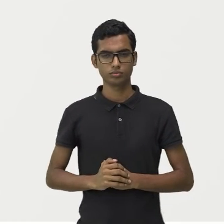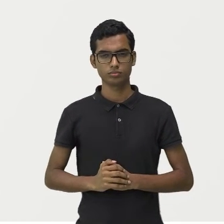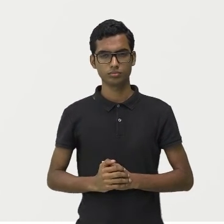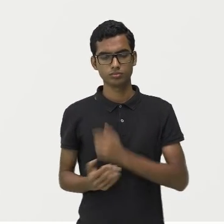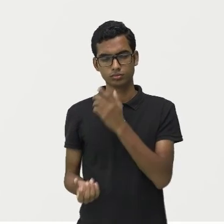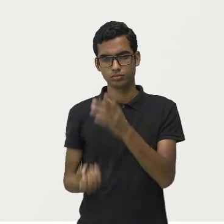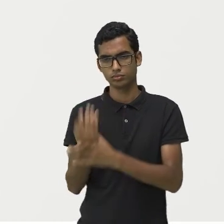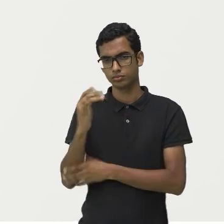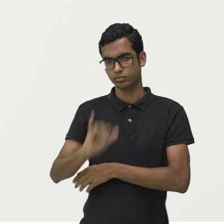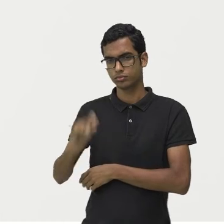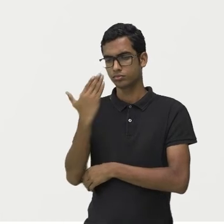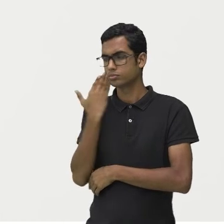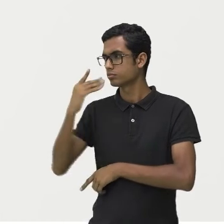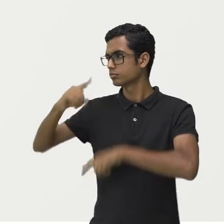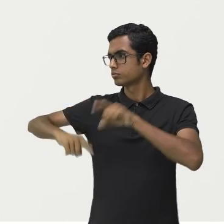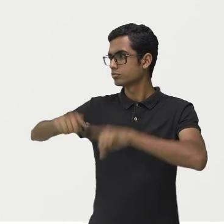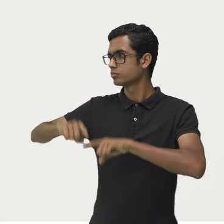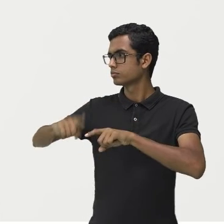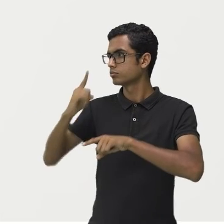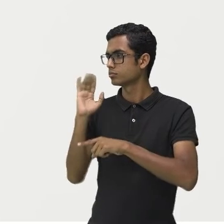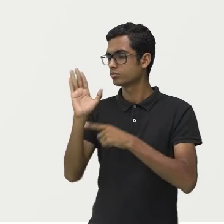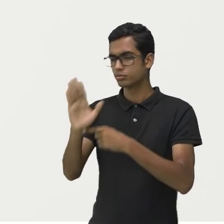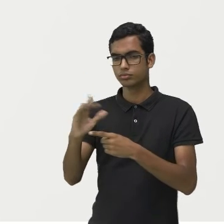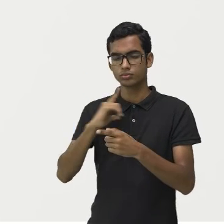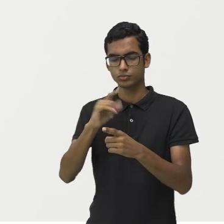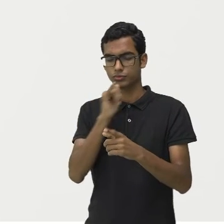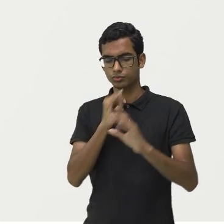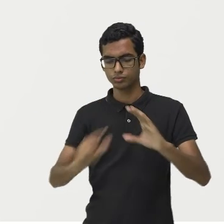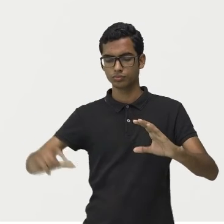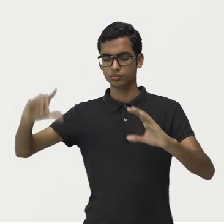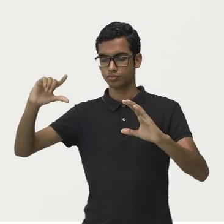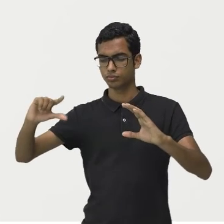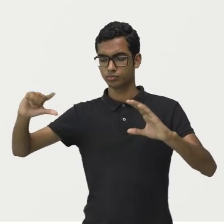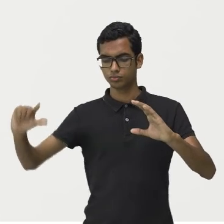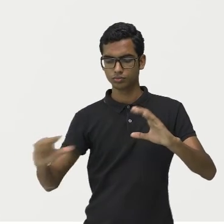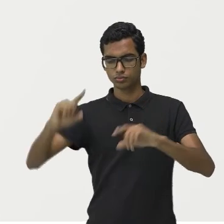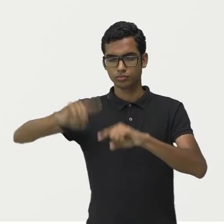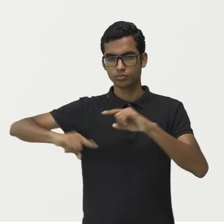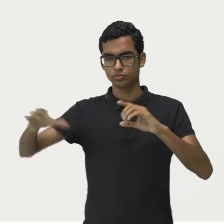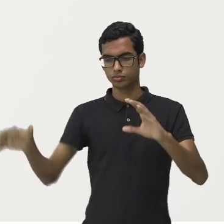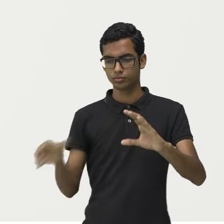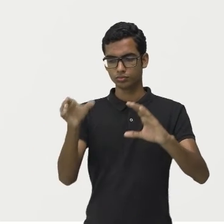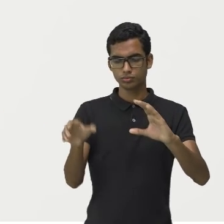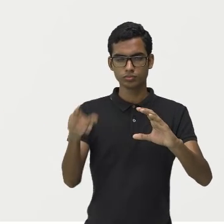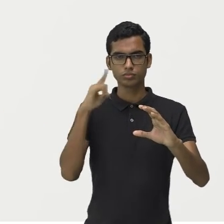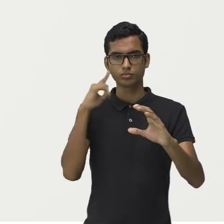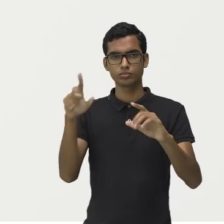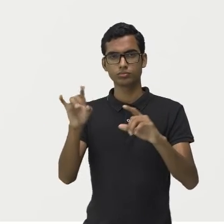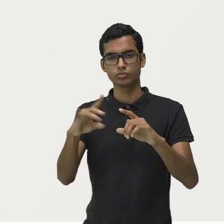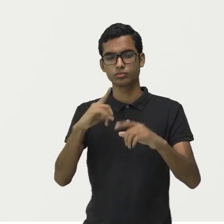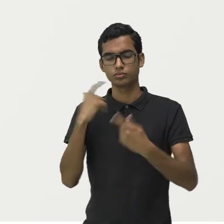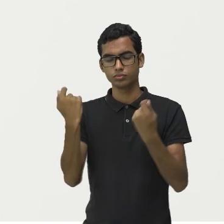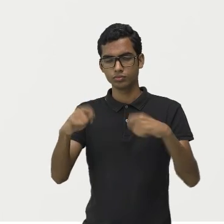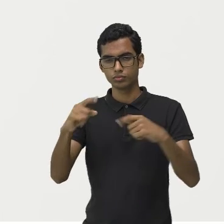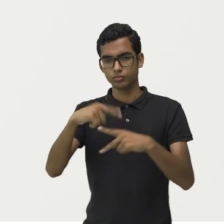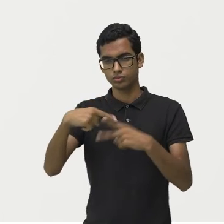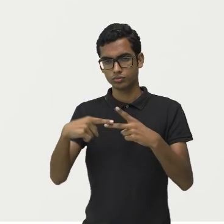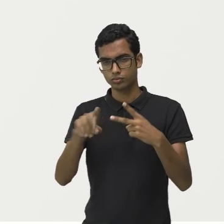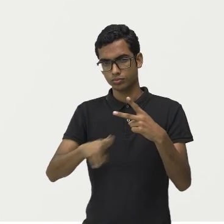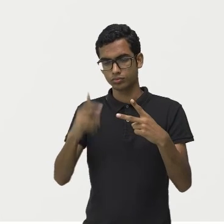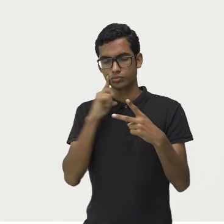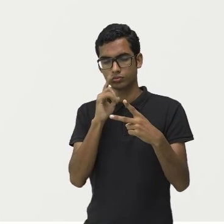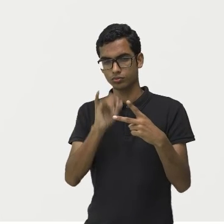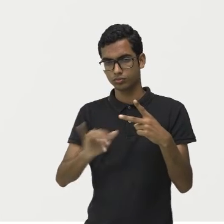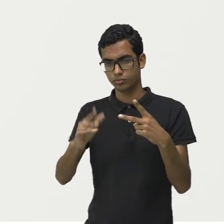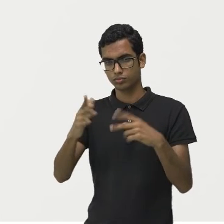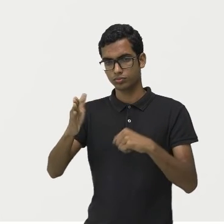formar a imagem de um objeto colocado em frente a um espelho convexo. Na verdade, eu só preciso utilizar 2 propriedades para formar a